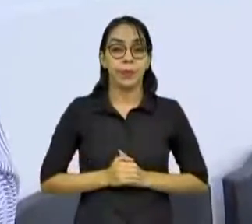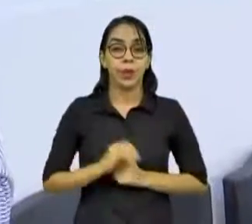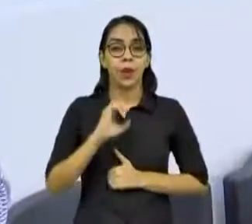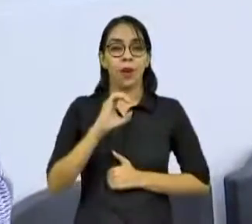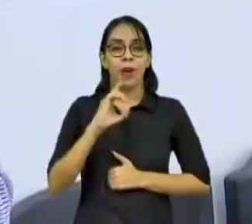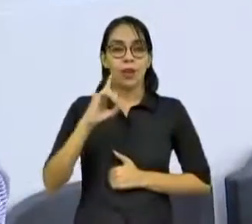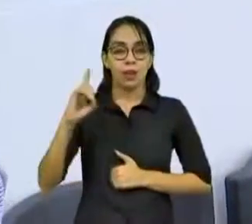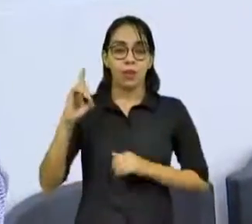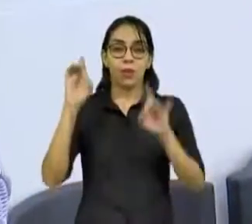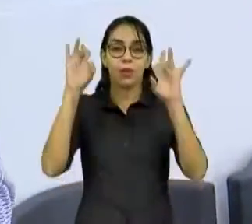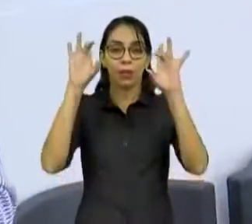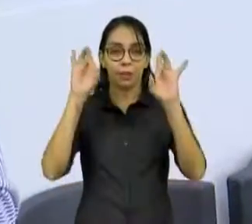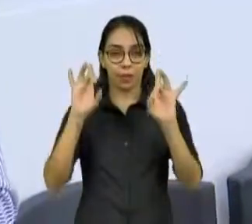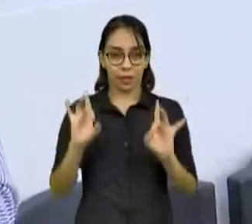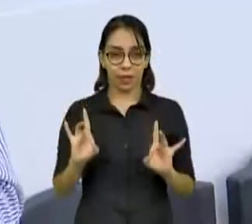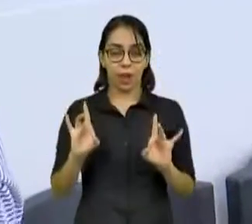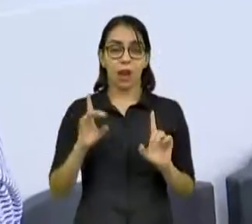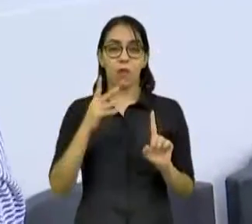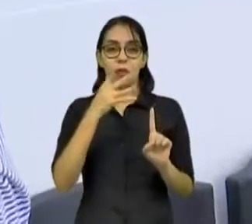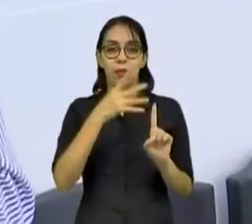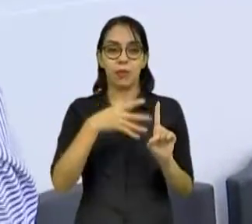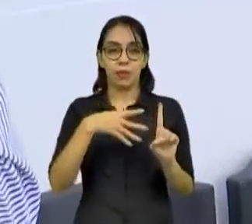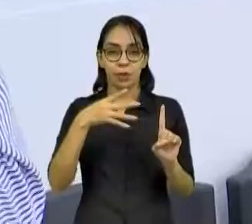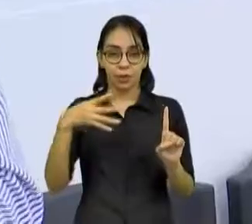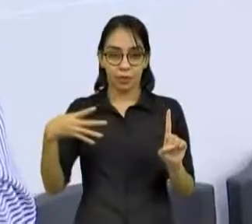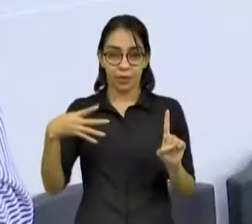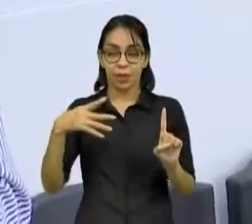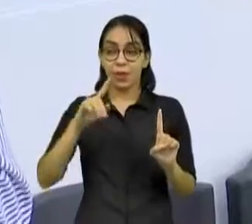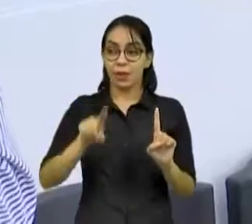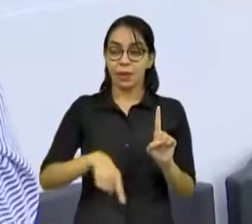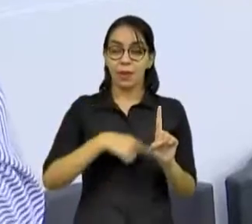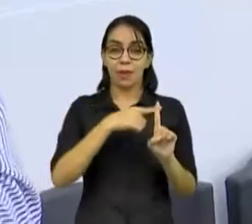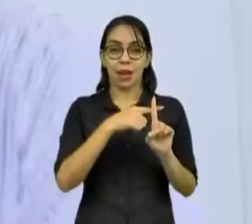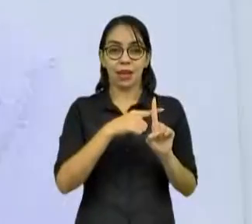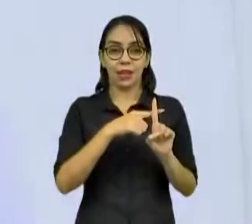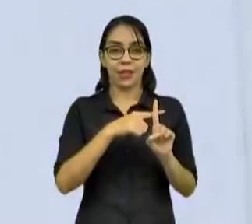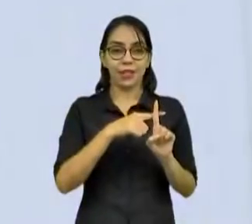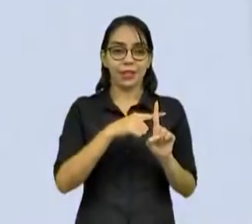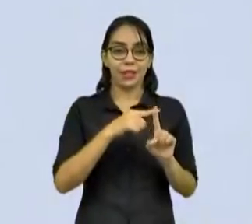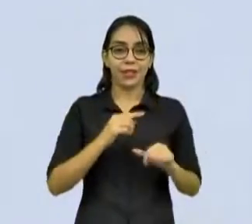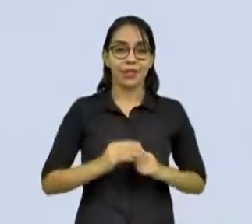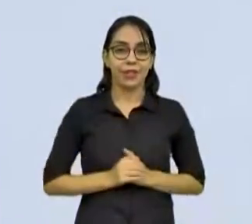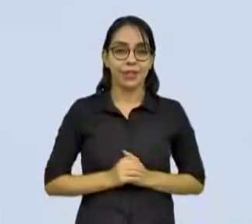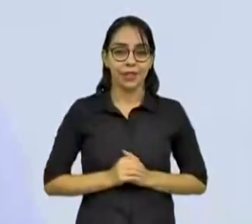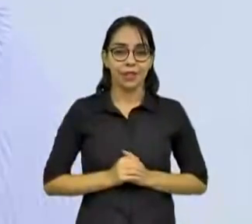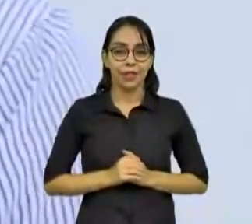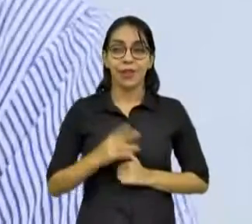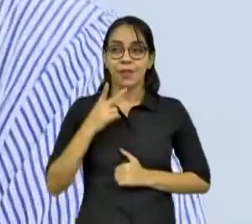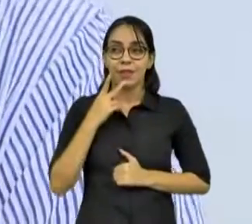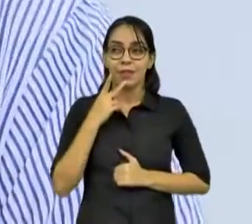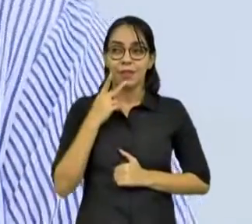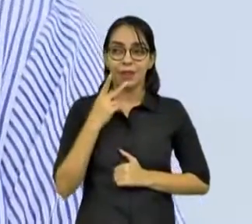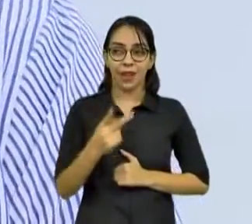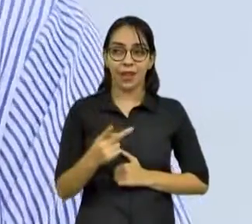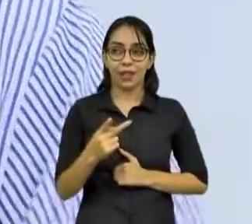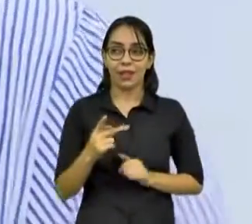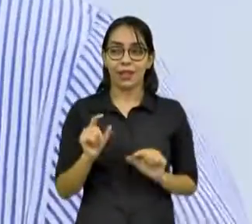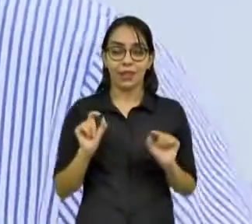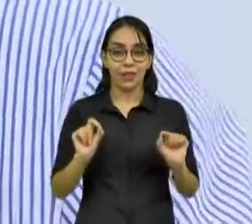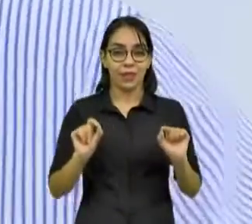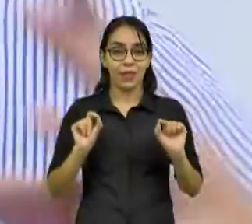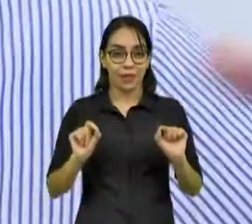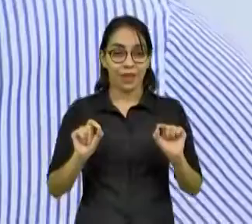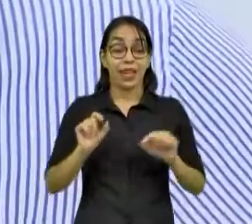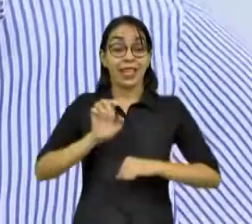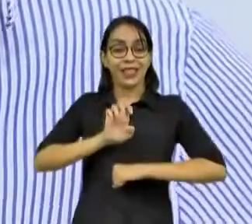políticas para LGBT+, da SPS, Narciso Júnior, afirma que o Ceará avançou muito na